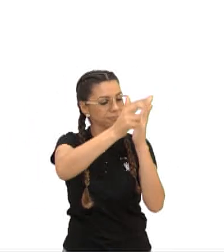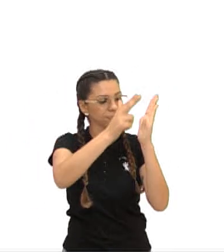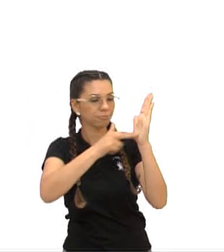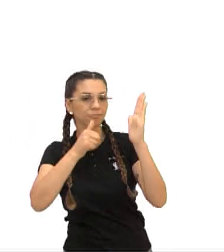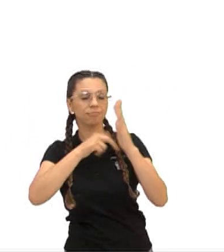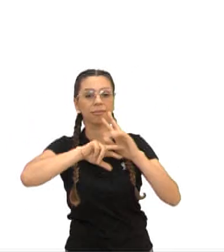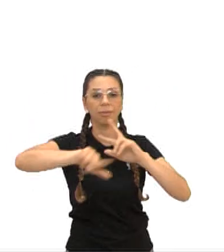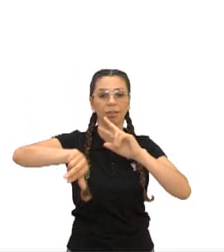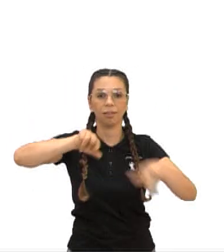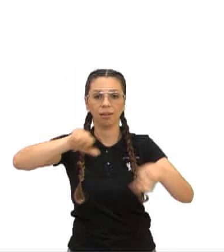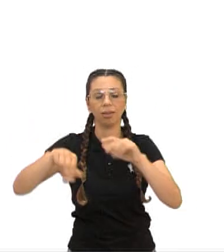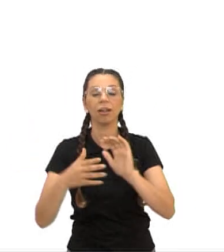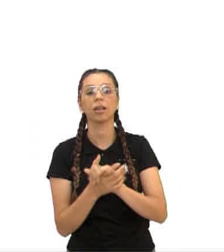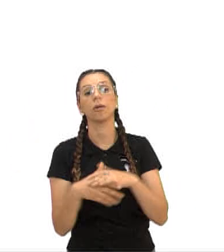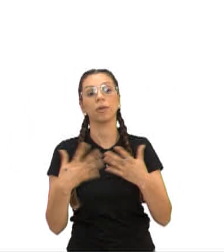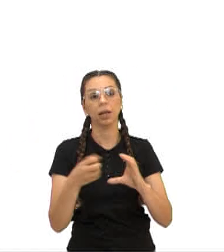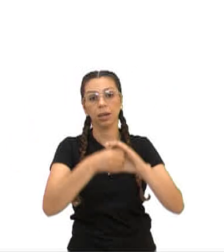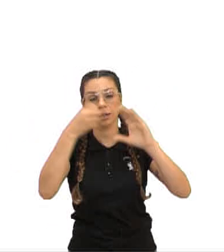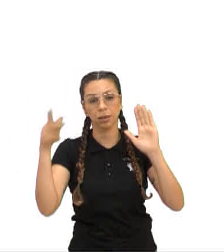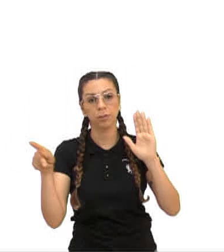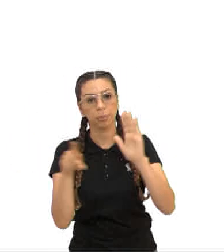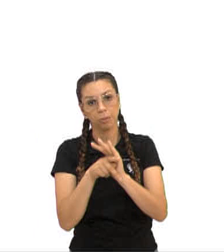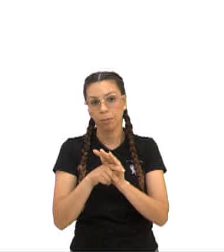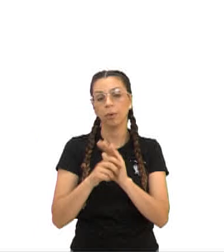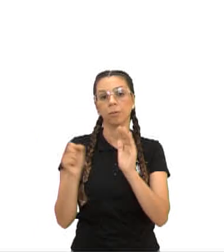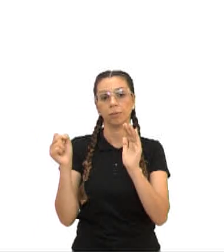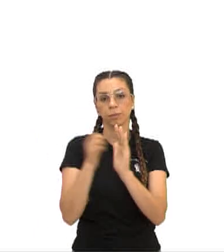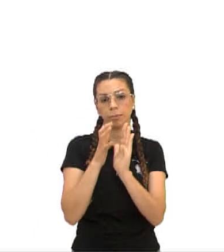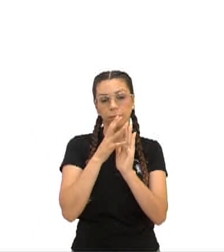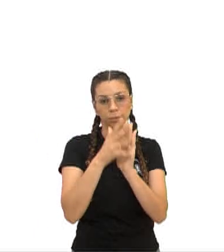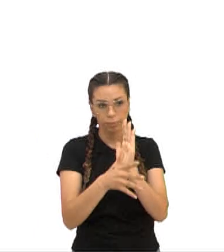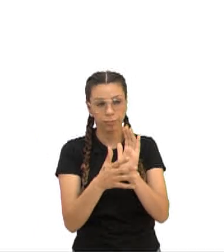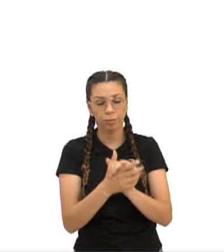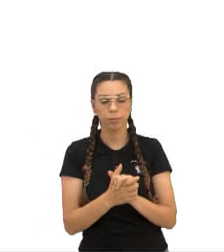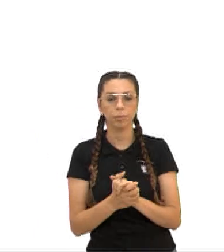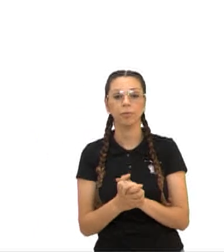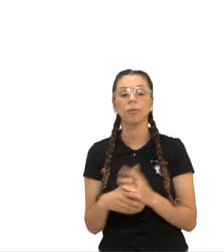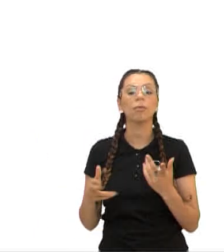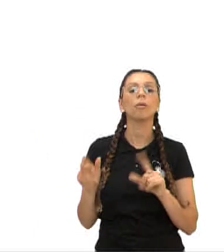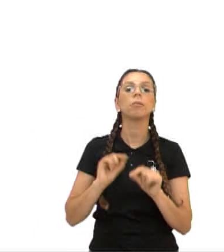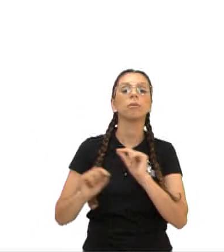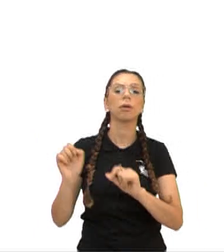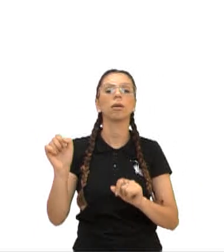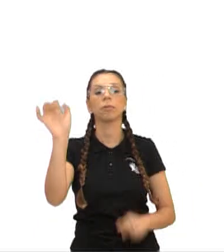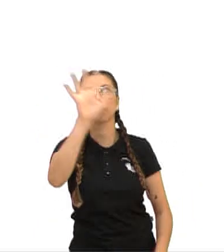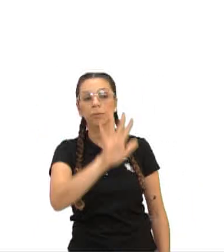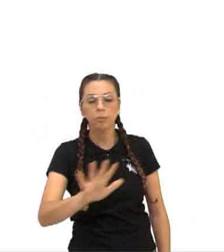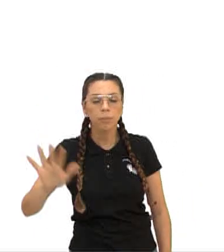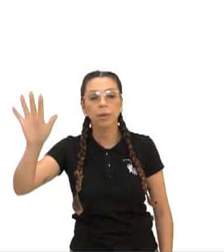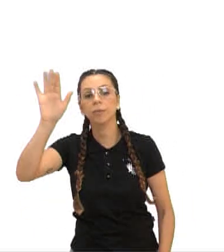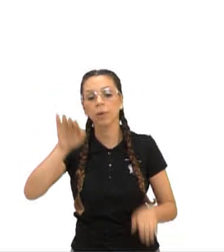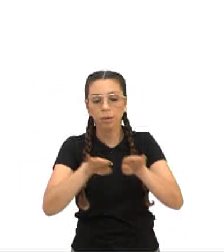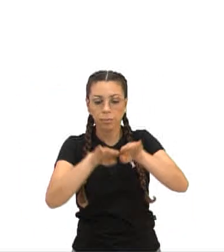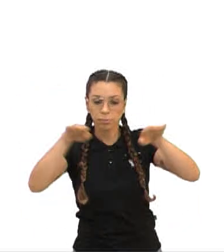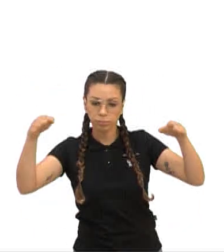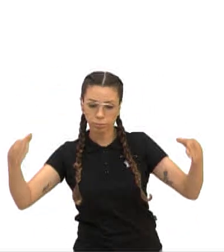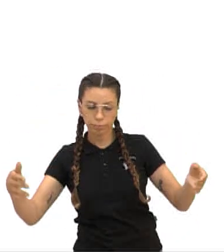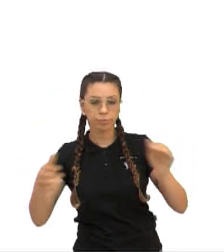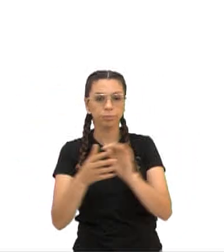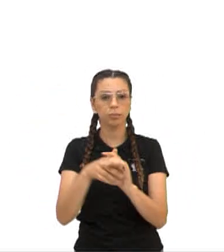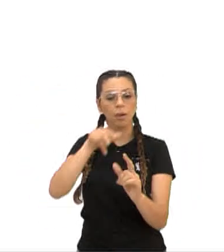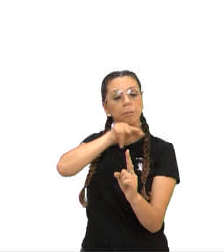é característico do movimento, tá? Também mais um ensaio no palco, também numa outra concepção de